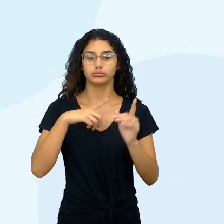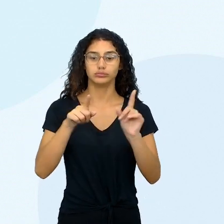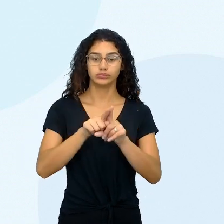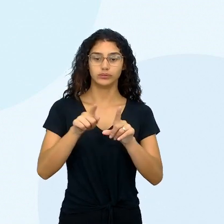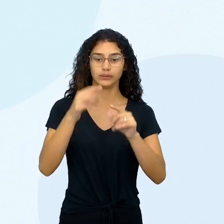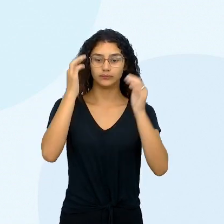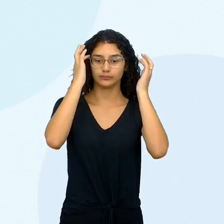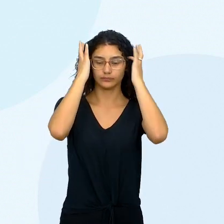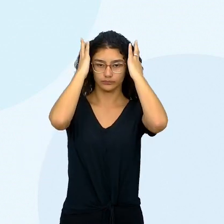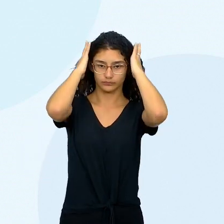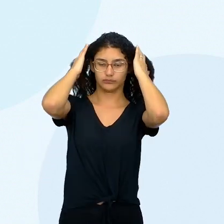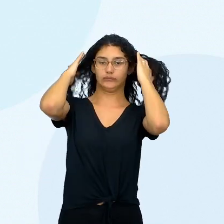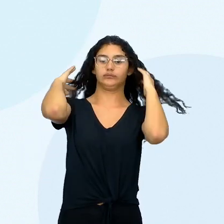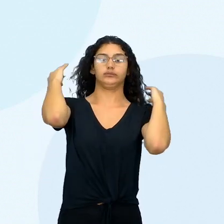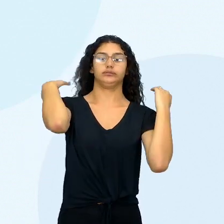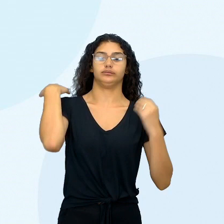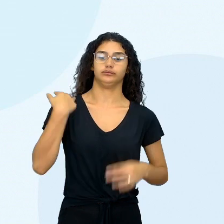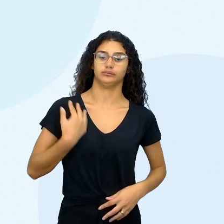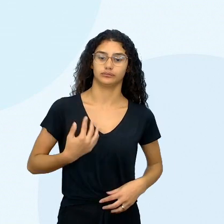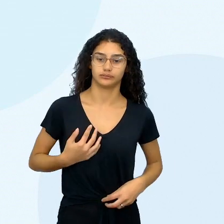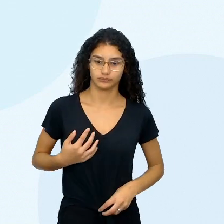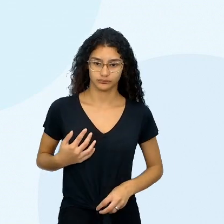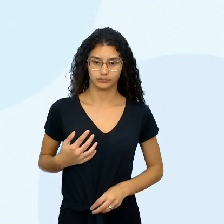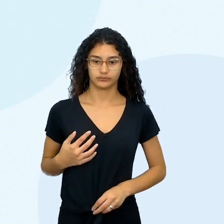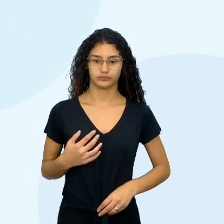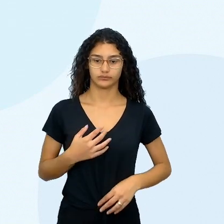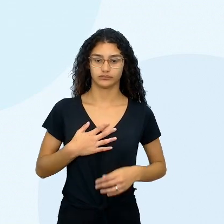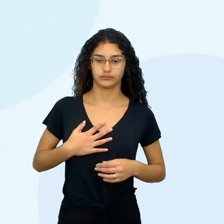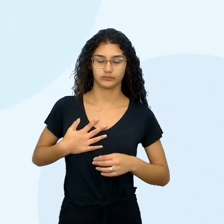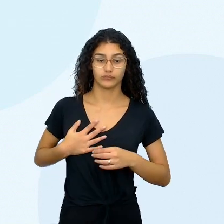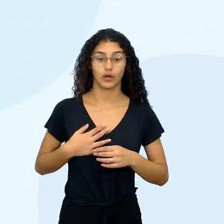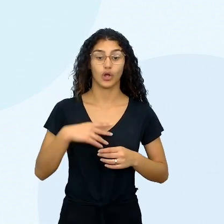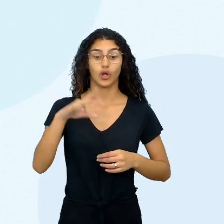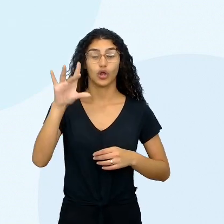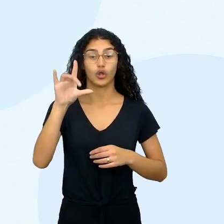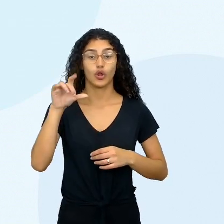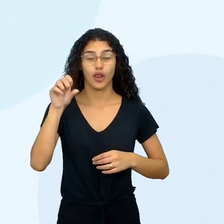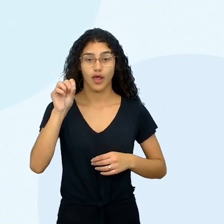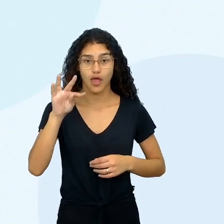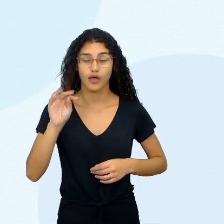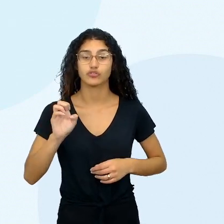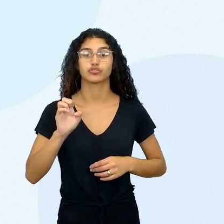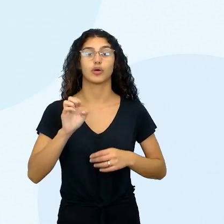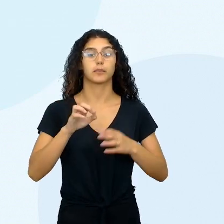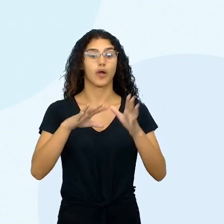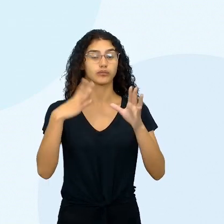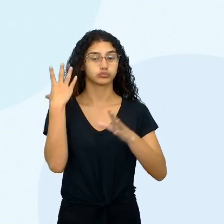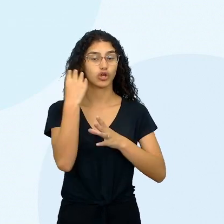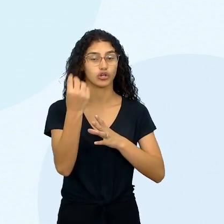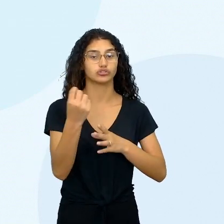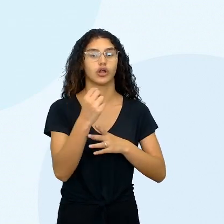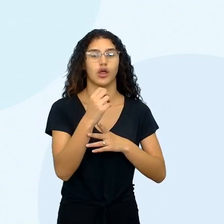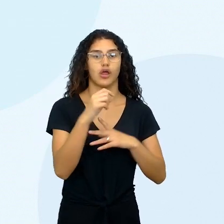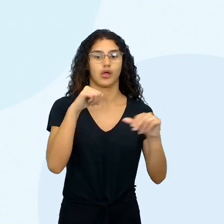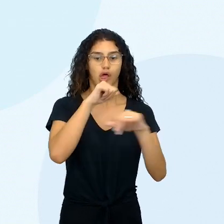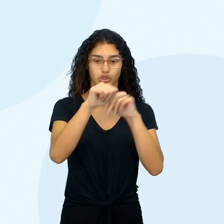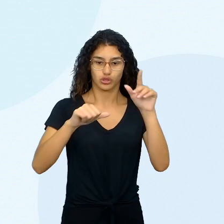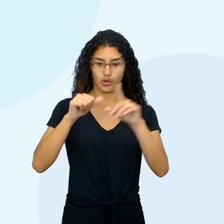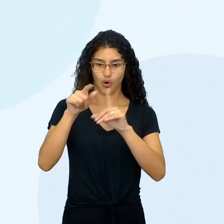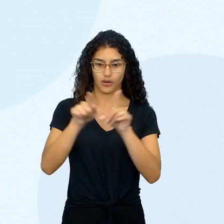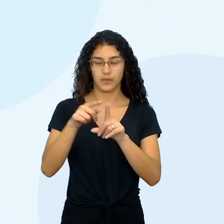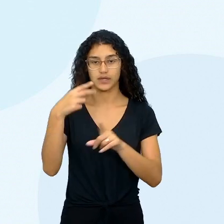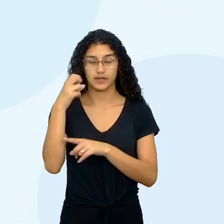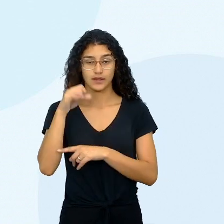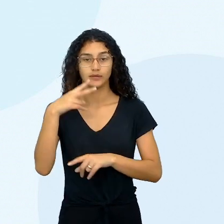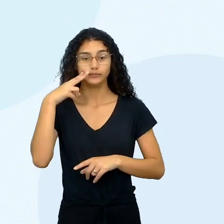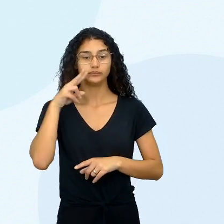né, e os aviões pegam carona do oeste para viajar do oeste para leste, né, tanto que se ganha muito